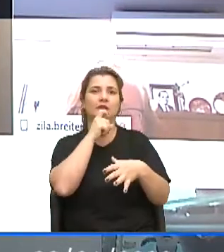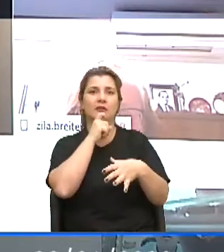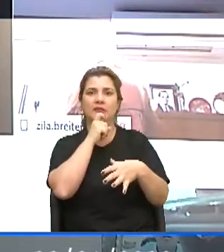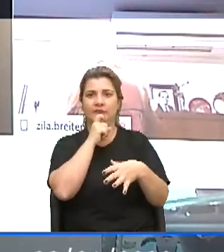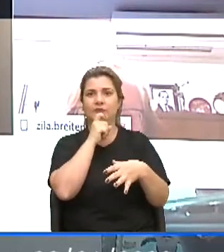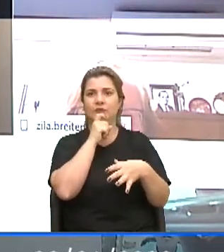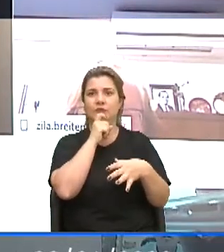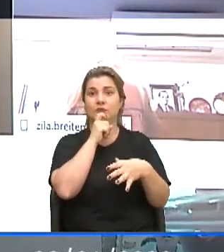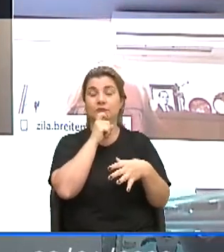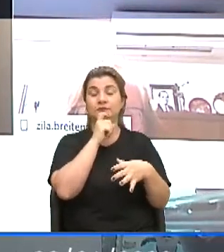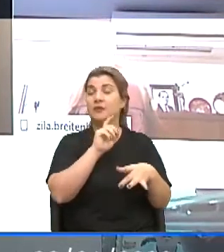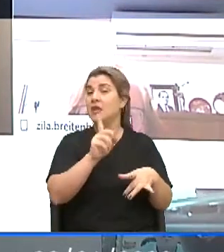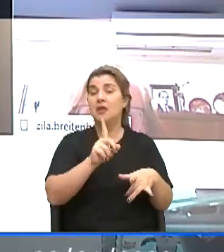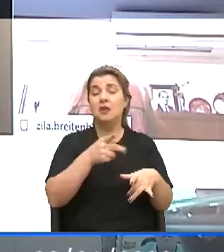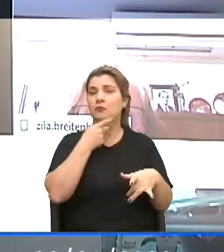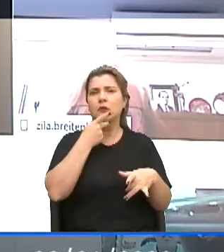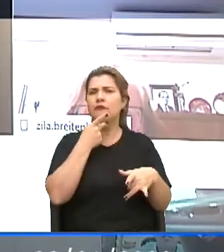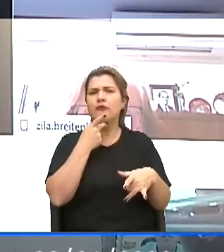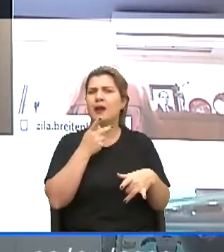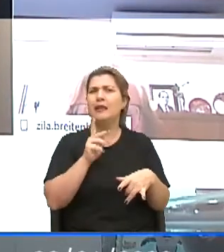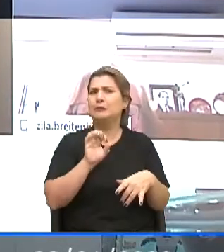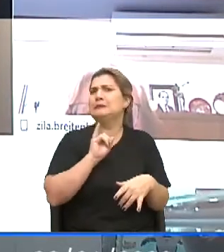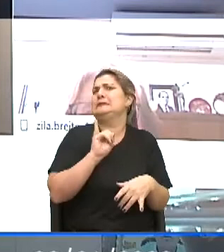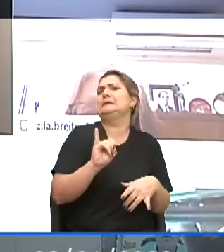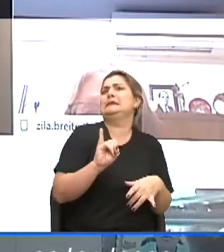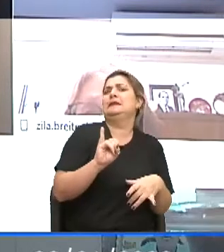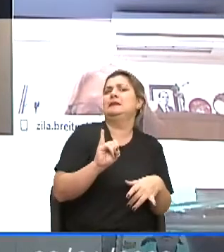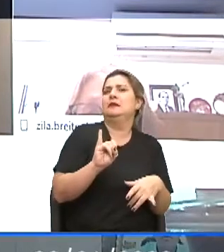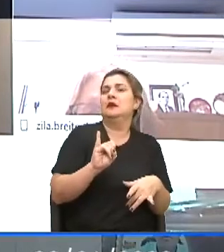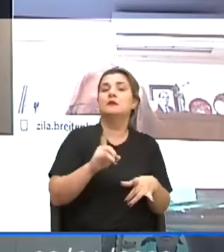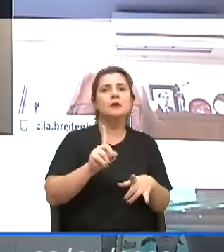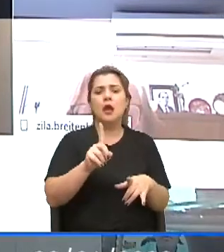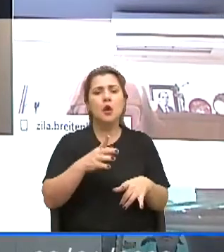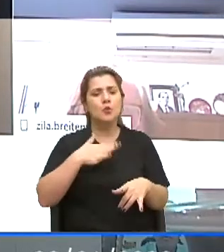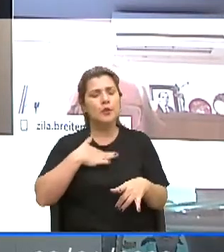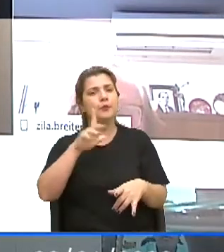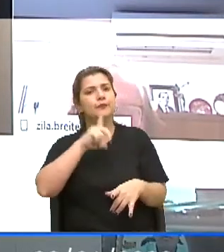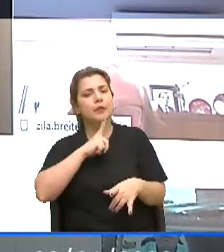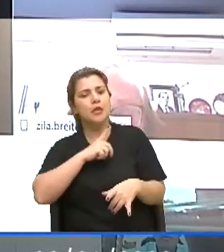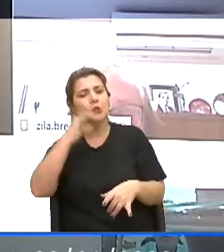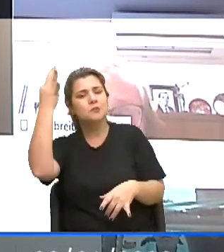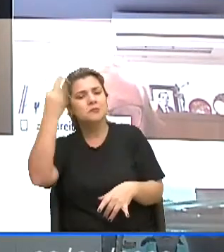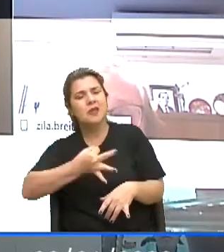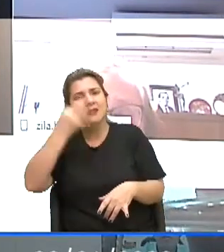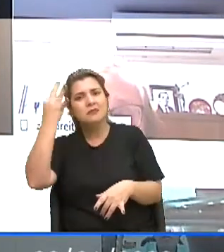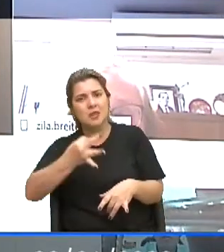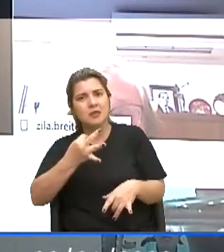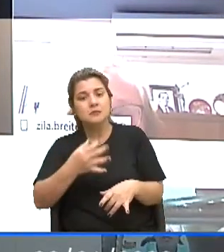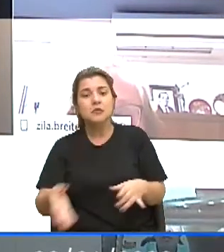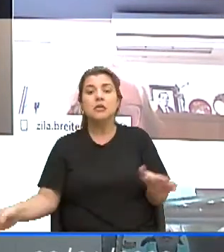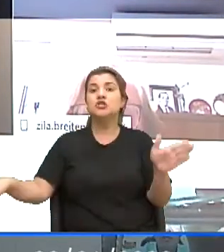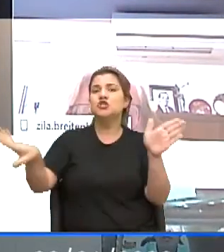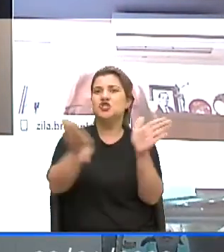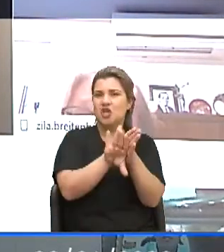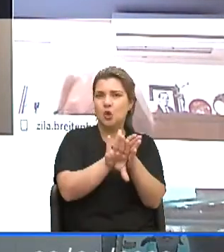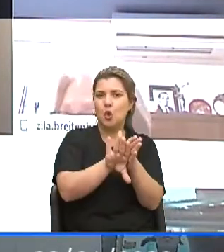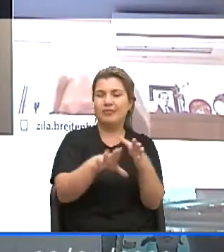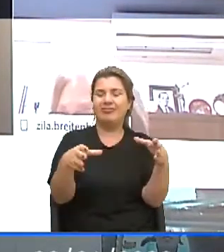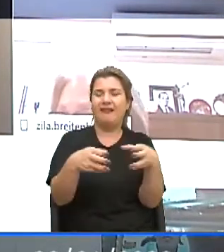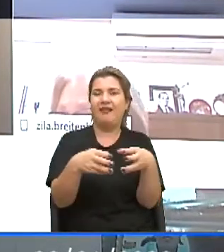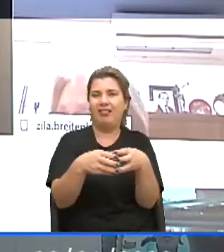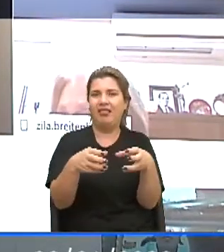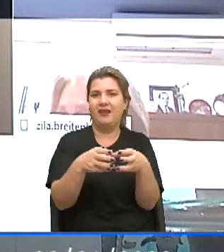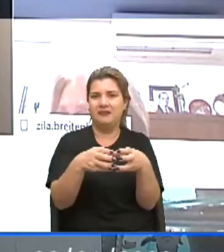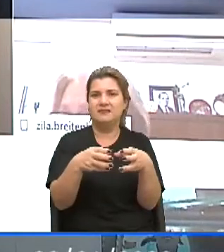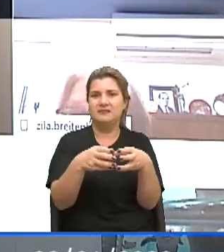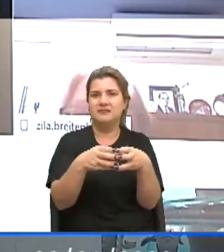quem sabe, eu tenho certeza. É, que esse vírus veio para cá na classe executiva, e não só na classe executiva, porque no avião presidencial. Se